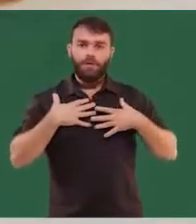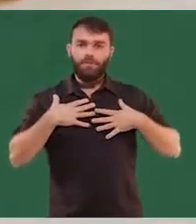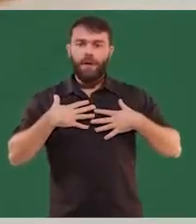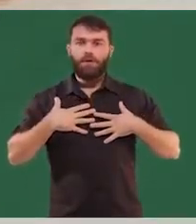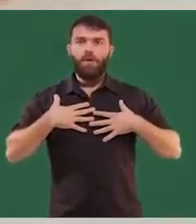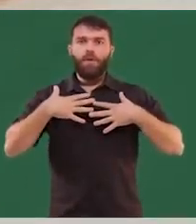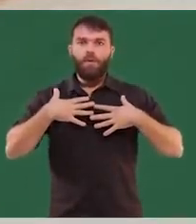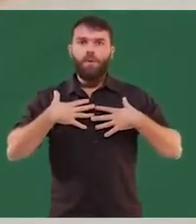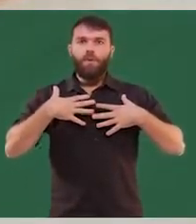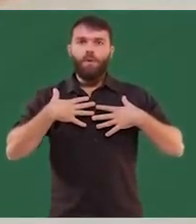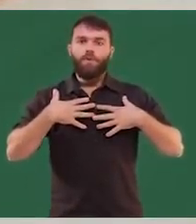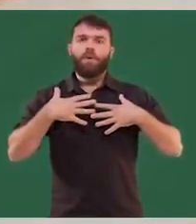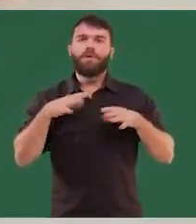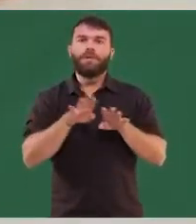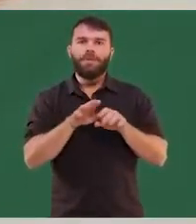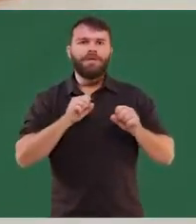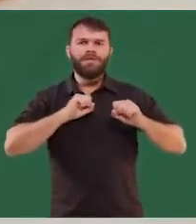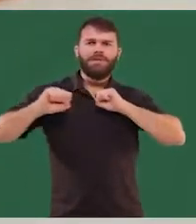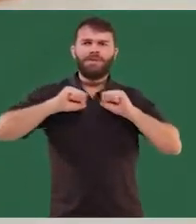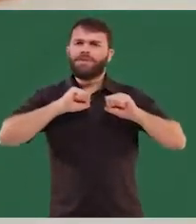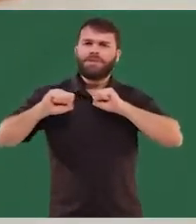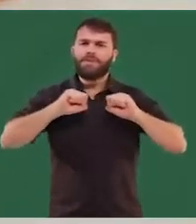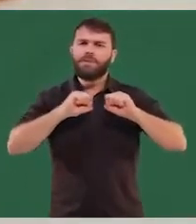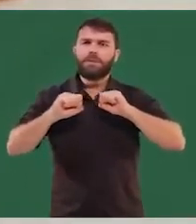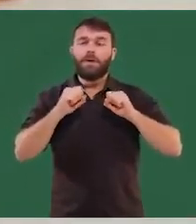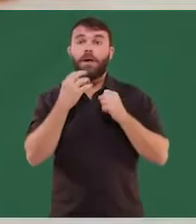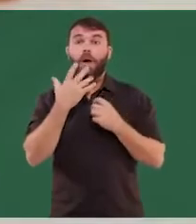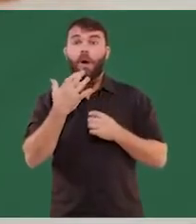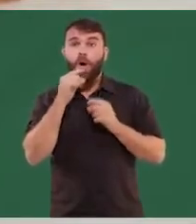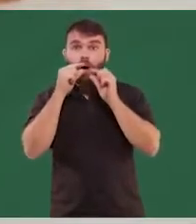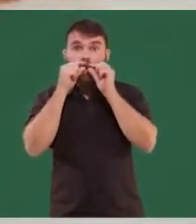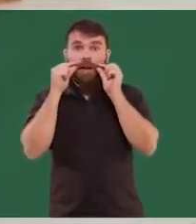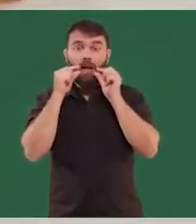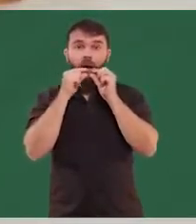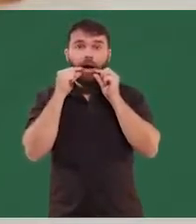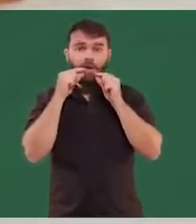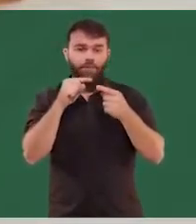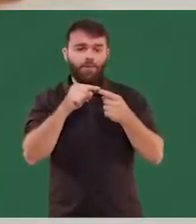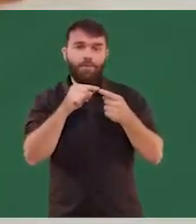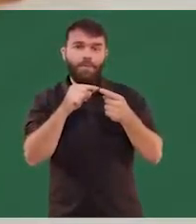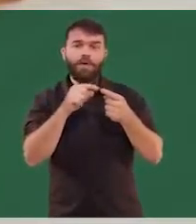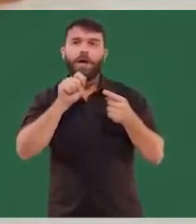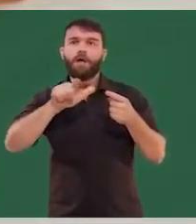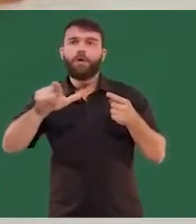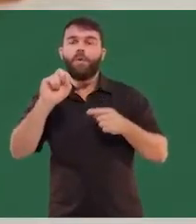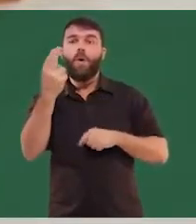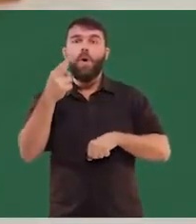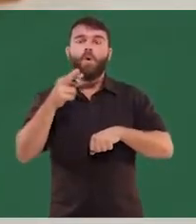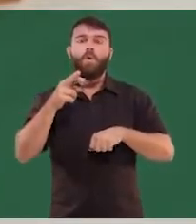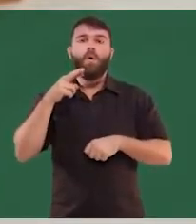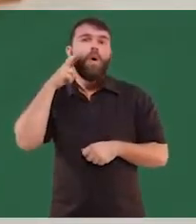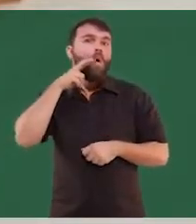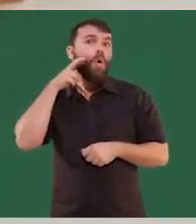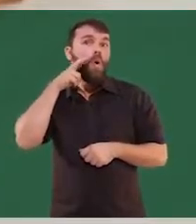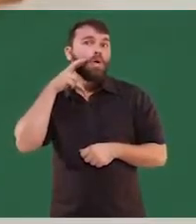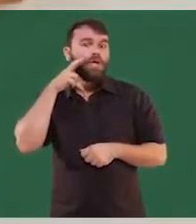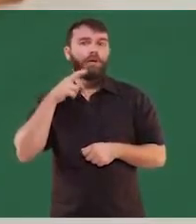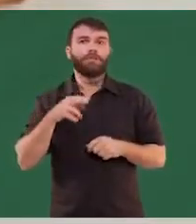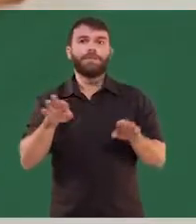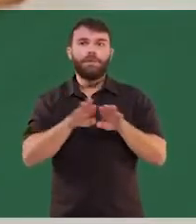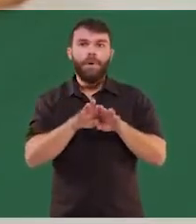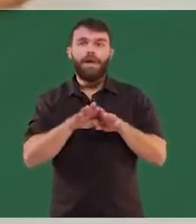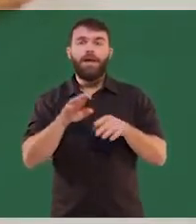para respirar, que pode ser observado no peito da criança, agitação, cor dos lábios e ponta dos dedos de